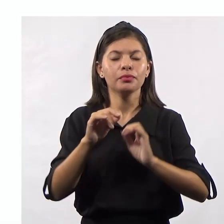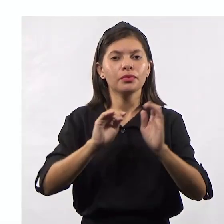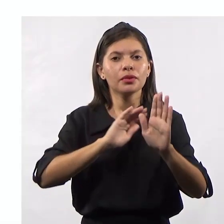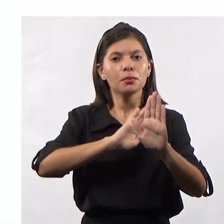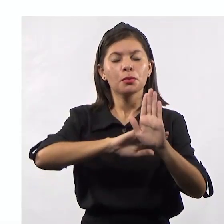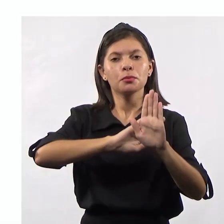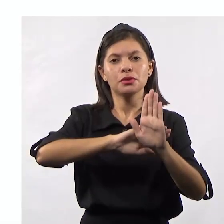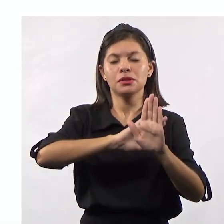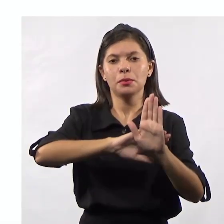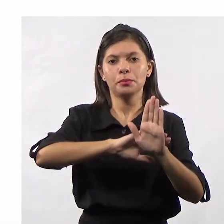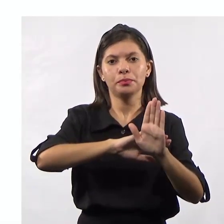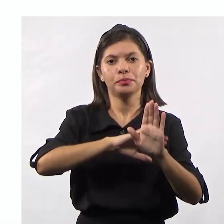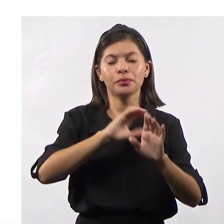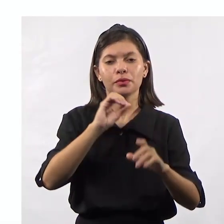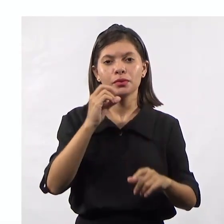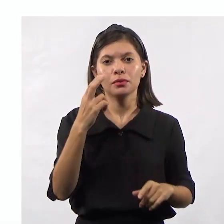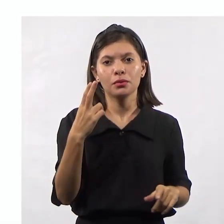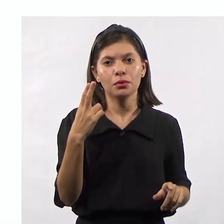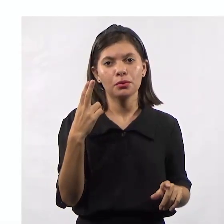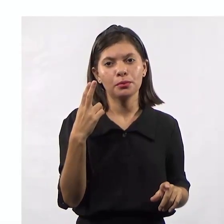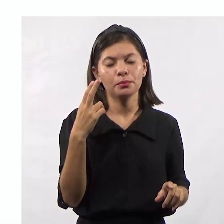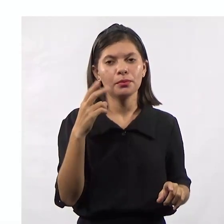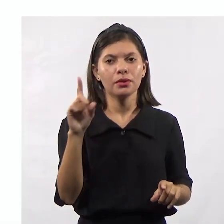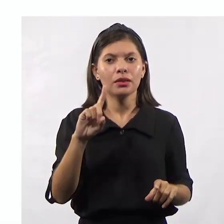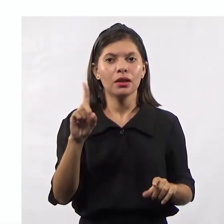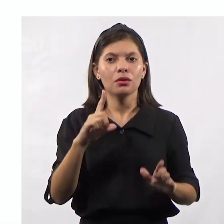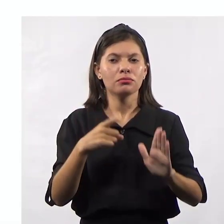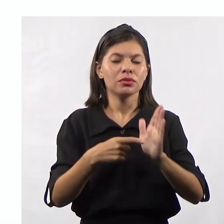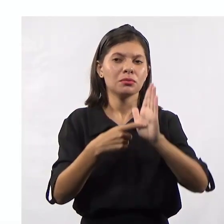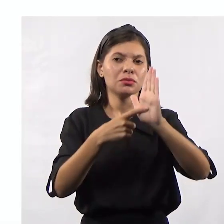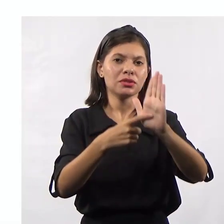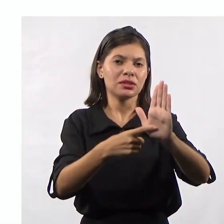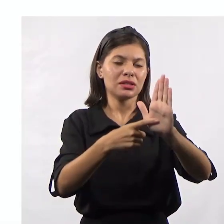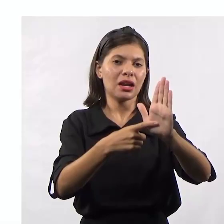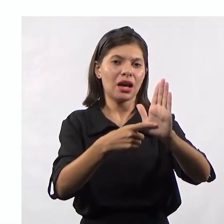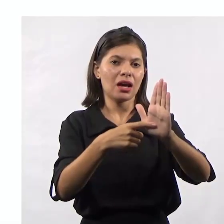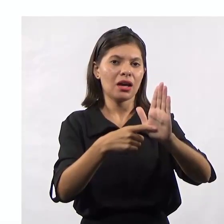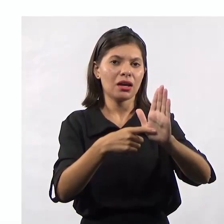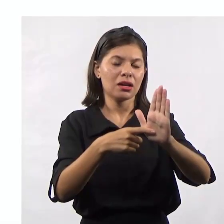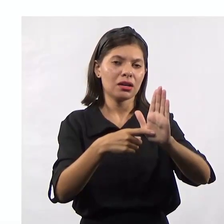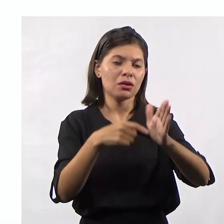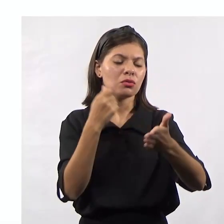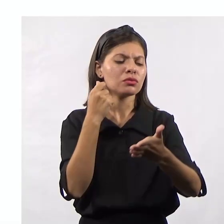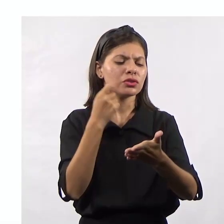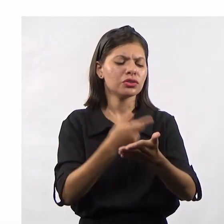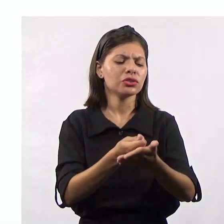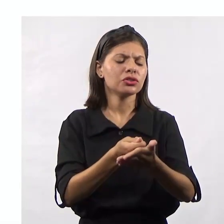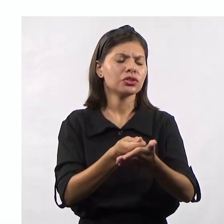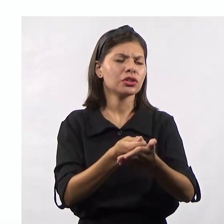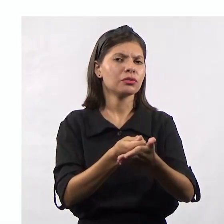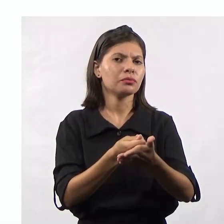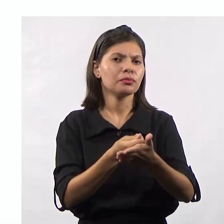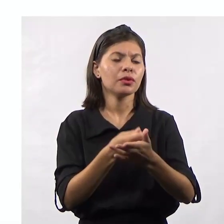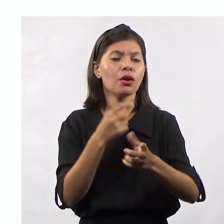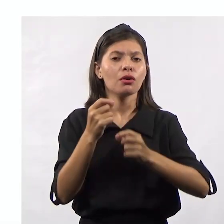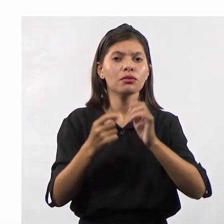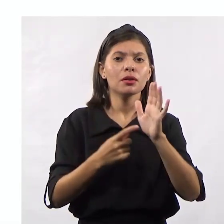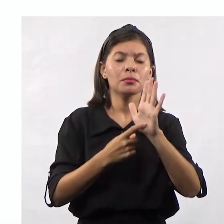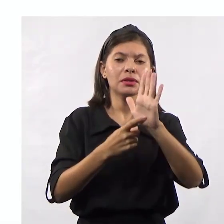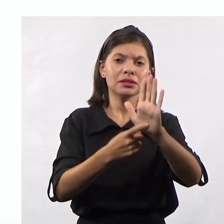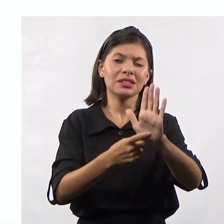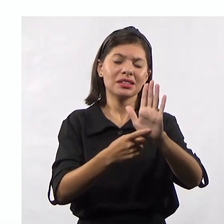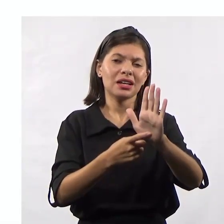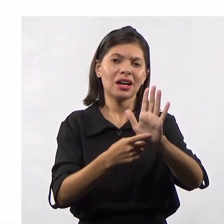proposta. Ou se não tiver a sua execuibilidade demonstrada quando exigido pela administração, ou se apresentar